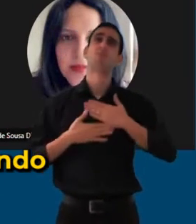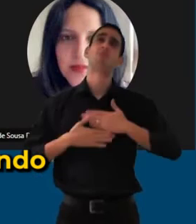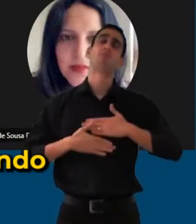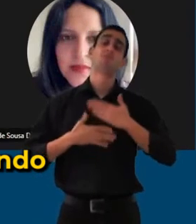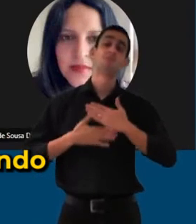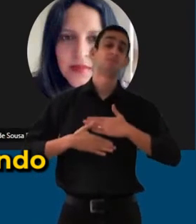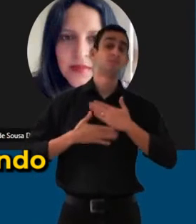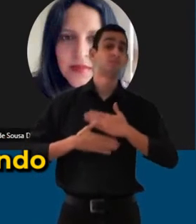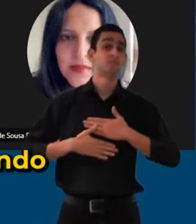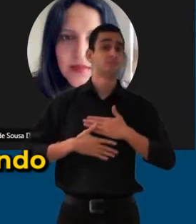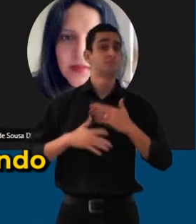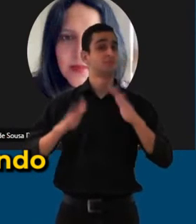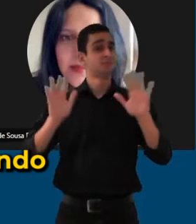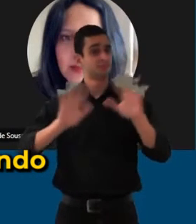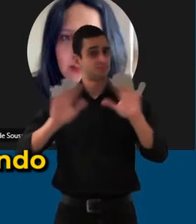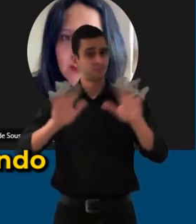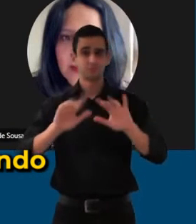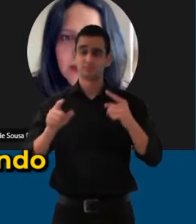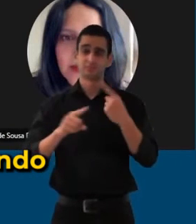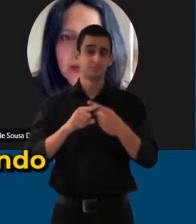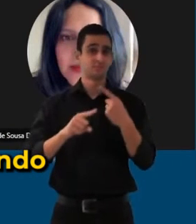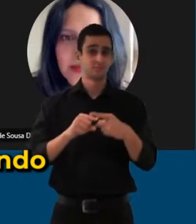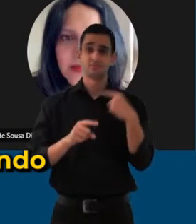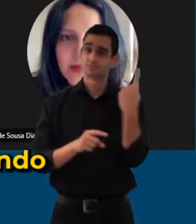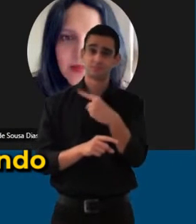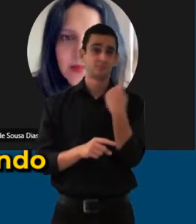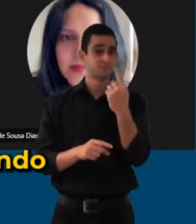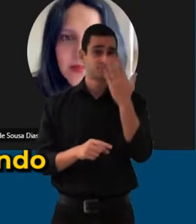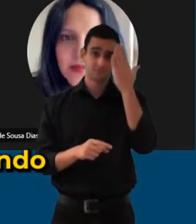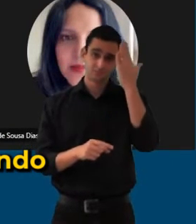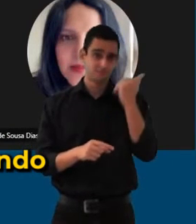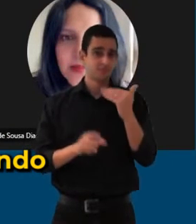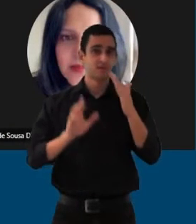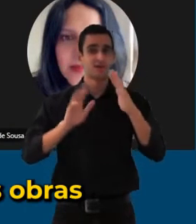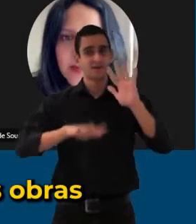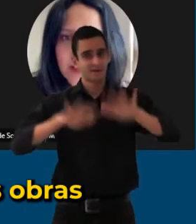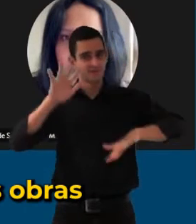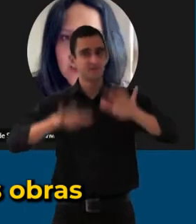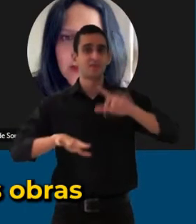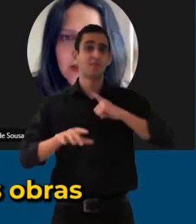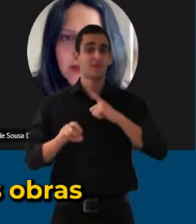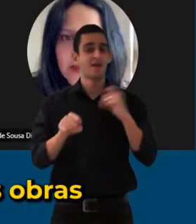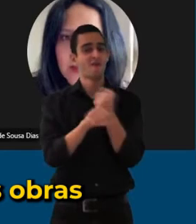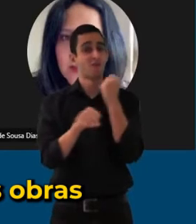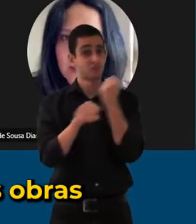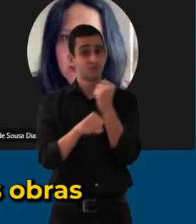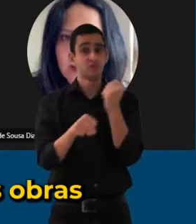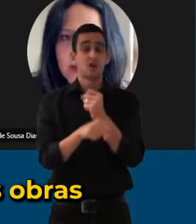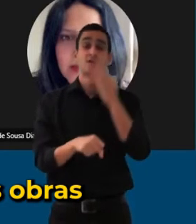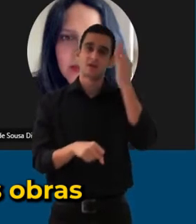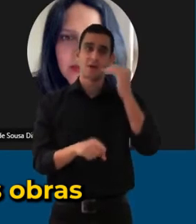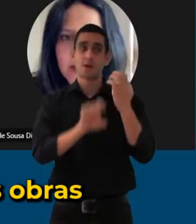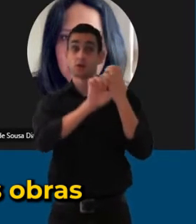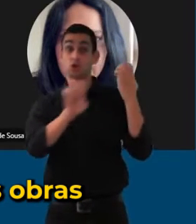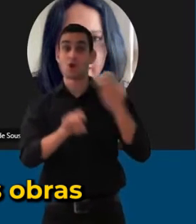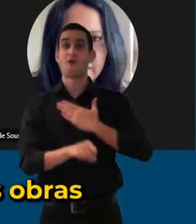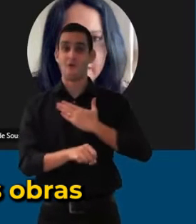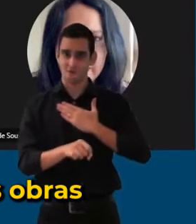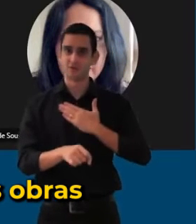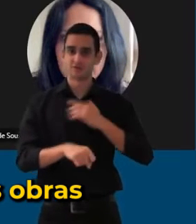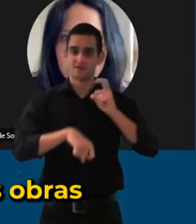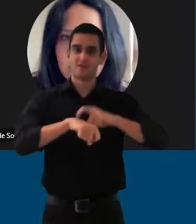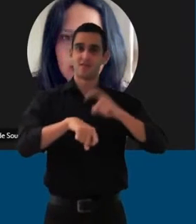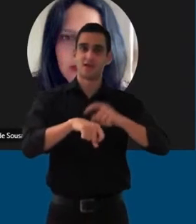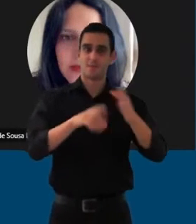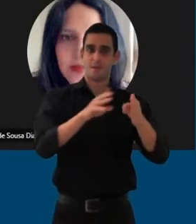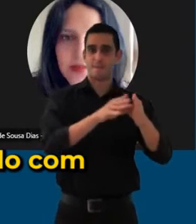E quem já trabalhou com obra, e todo mundo aqui já teve, né, algumas circunstâncias dessas, sabe que é muito comum, inclusive, que